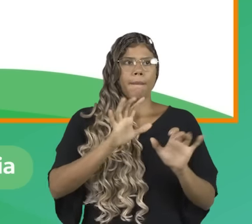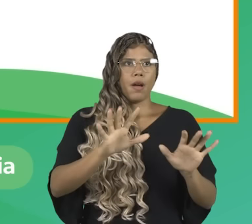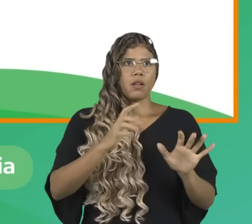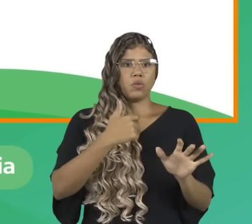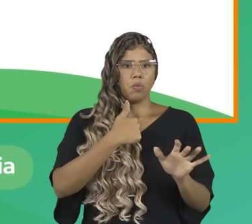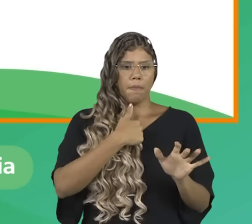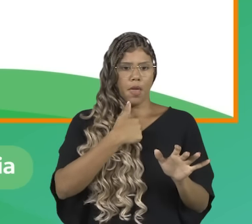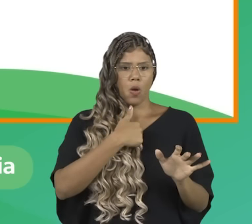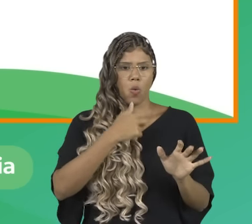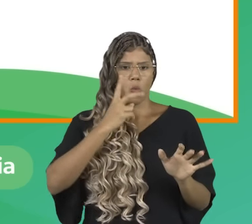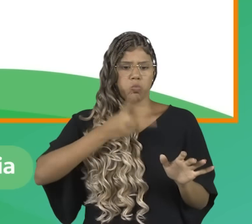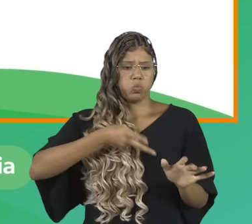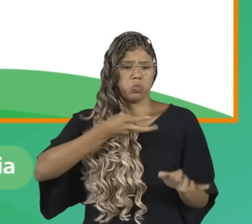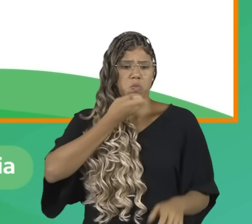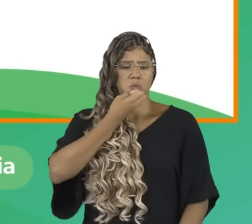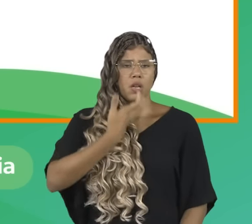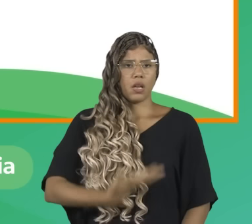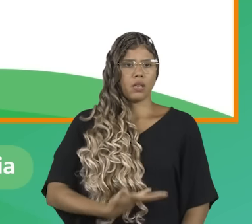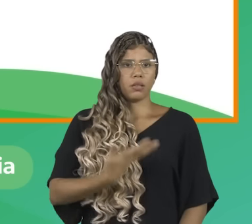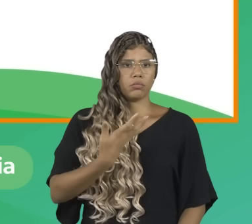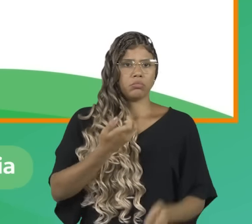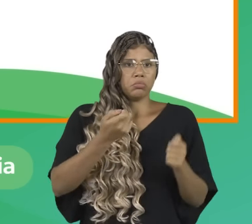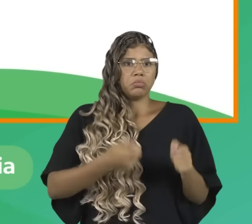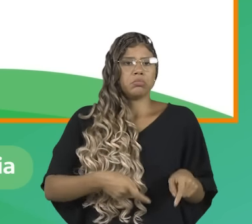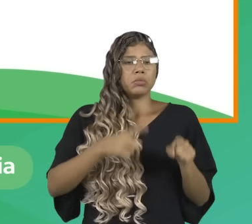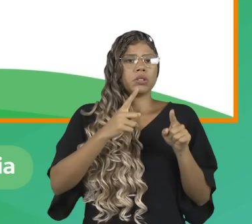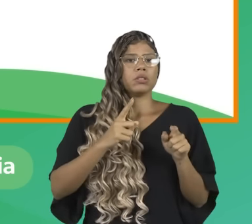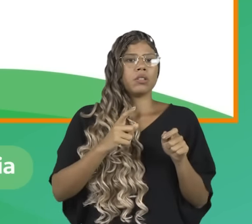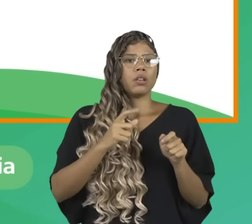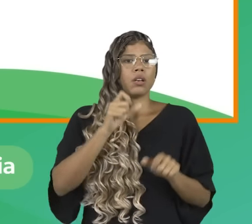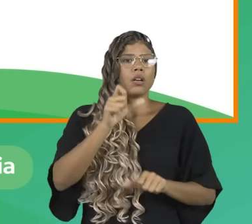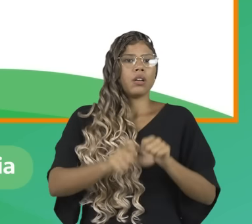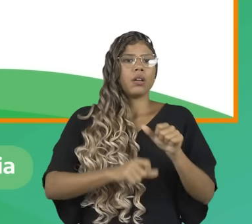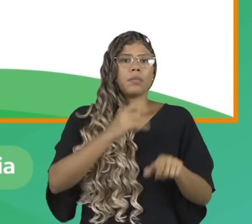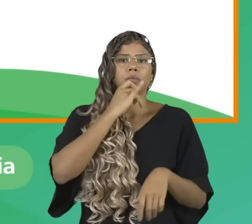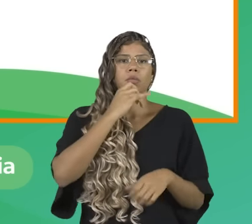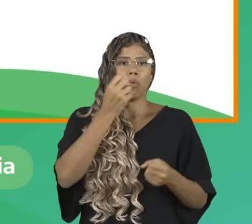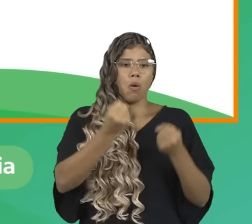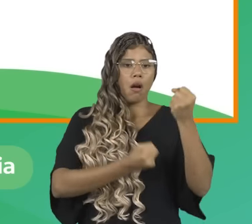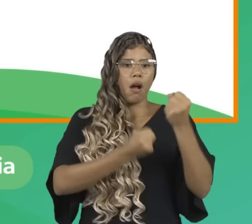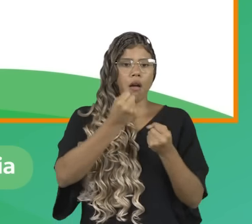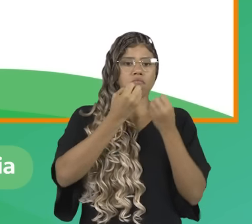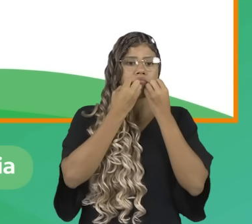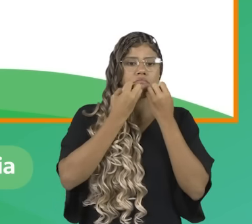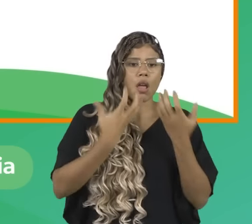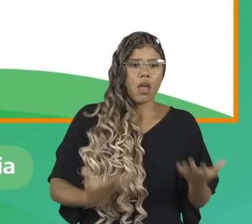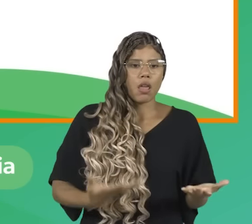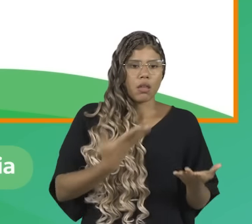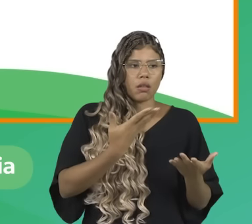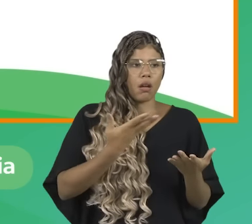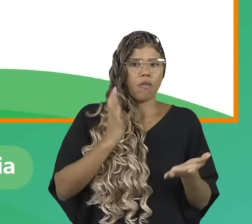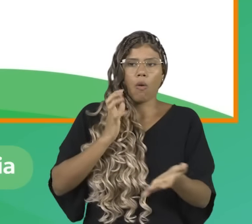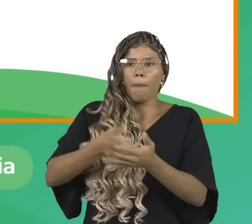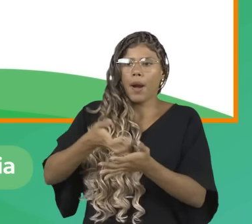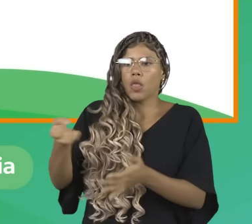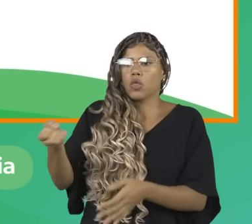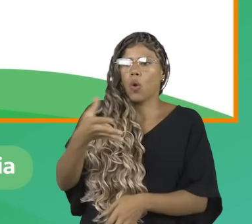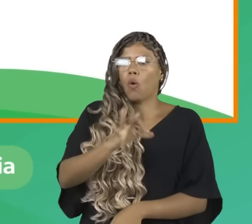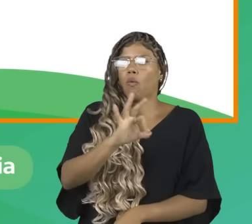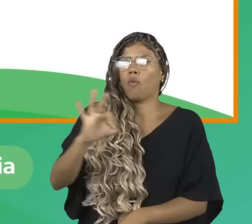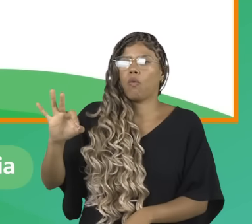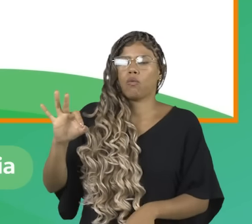necessidade disso? Porque você está trocando de um carro perfeitamente funcional para um outro, às vezes com um consumo de combustível até pior do que o